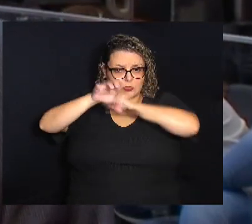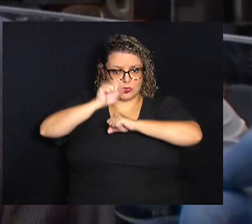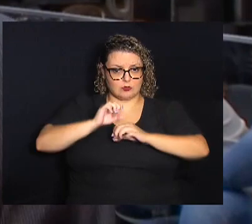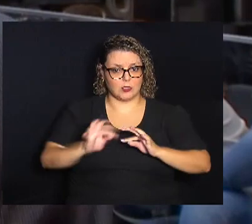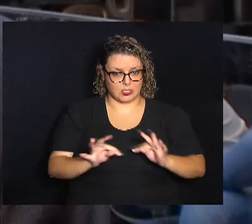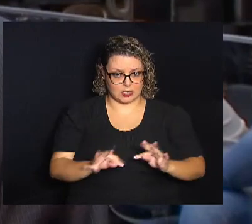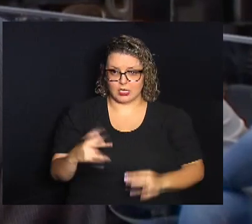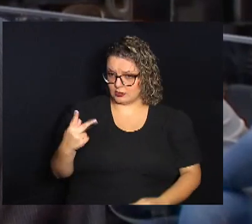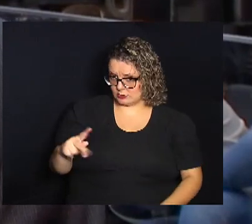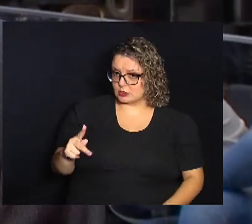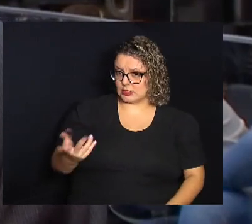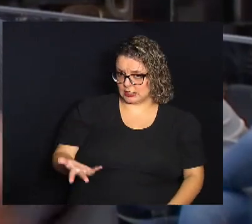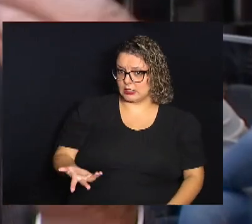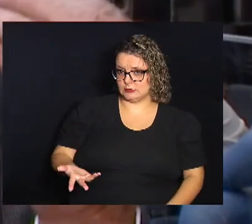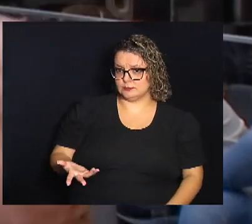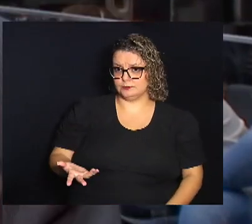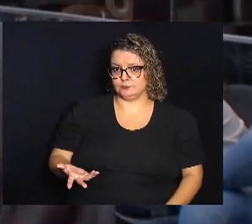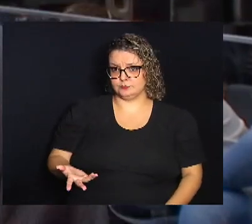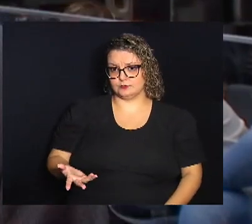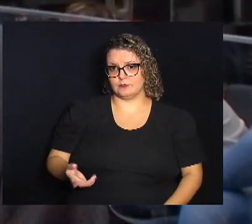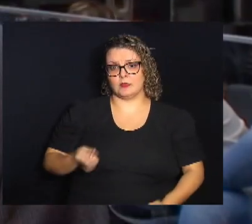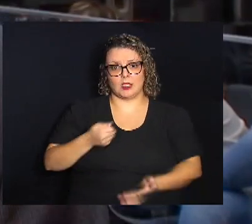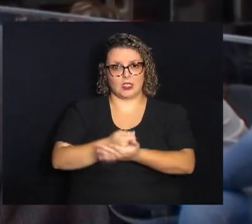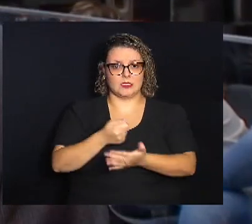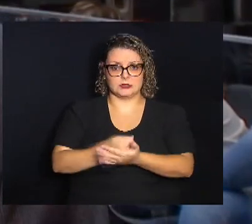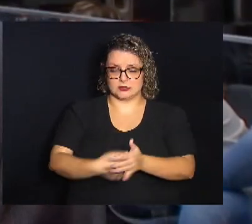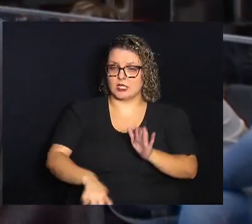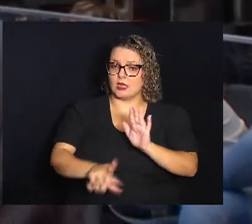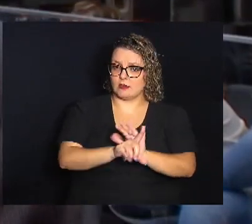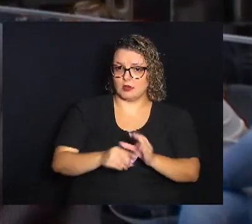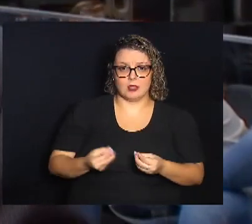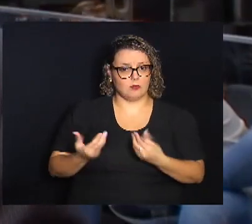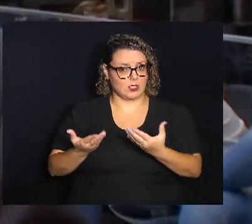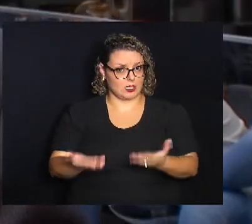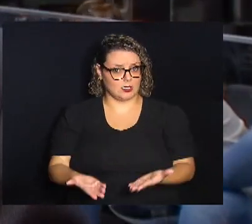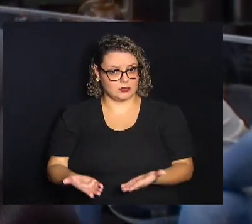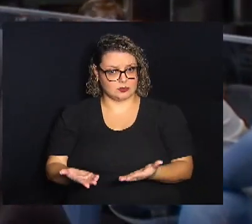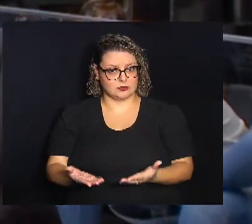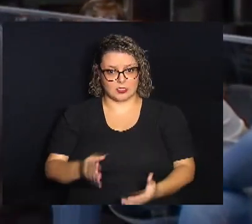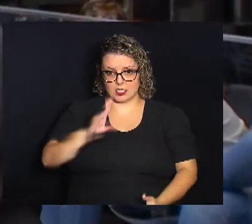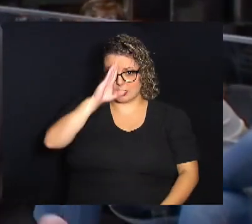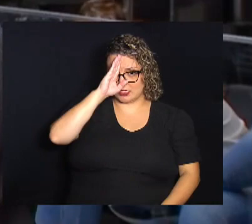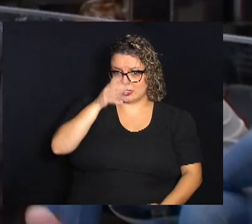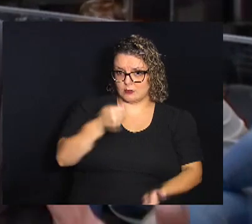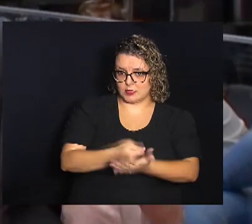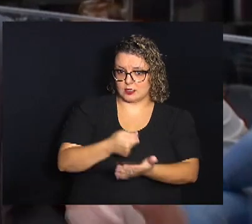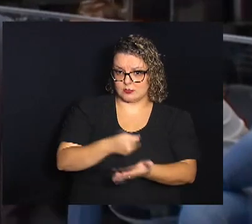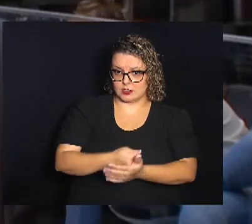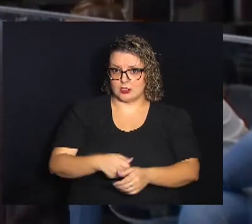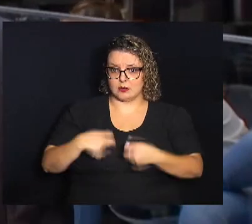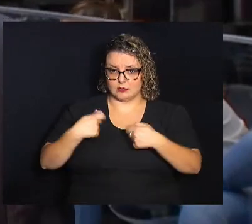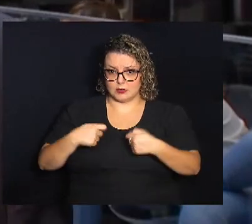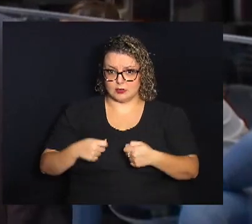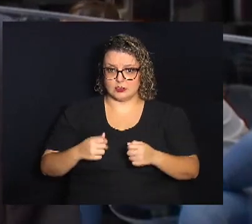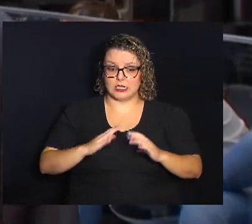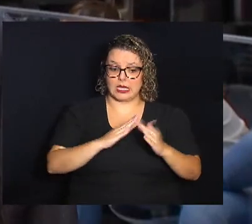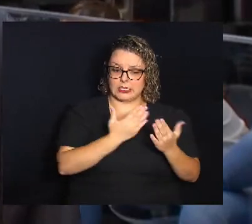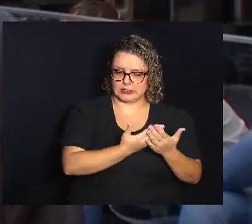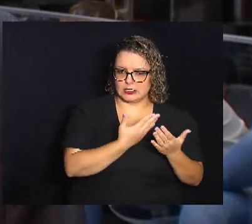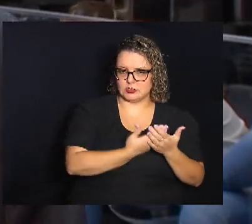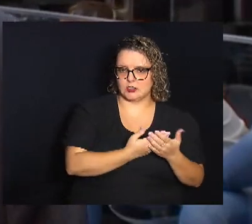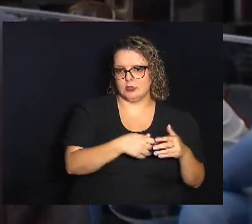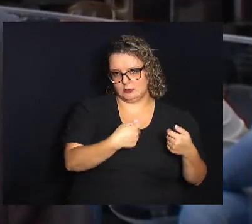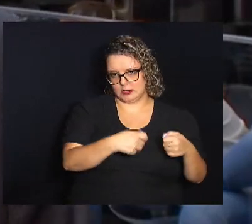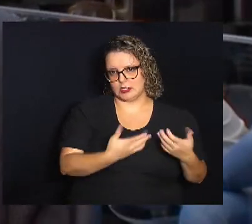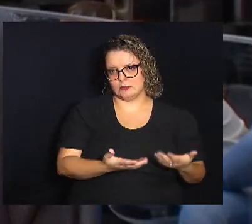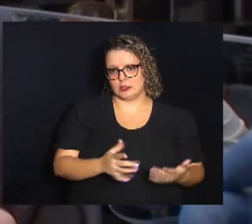técnico dele. São exigências da lei que a gente coloca aqui. A principal exigência é que ele precisa estar estudando e,